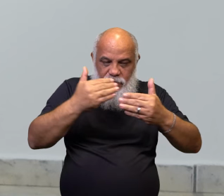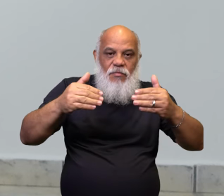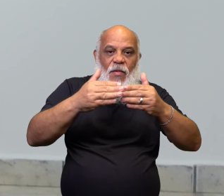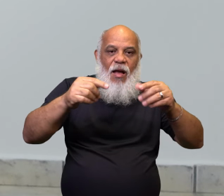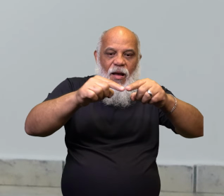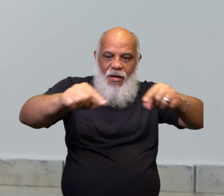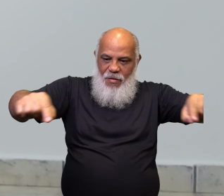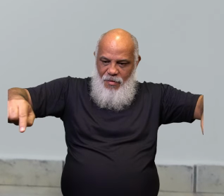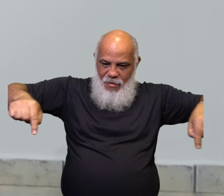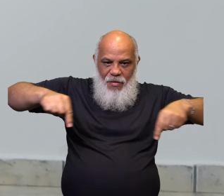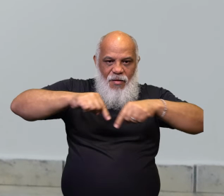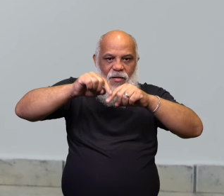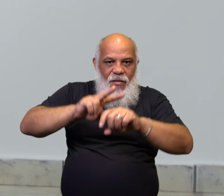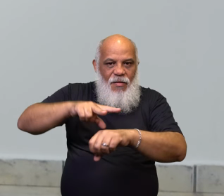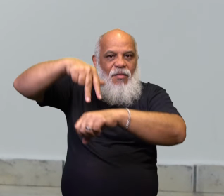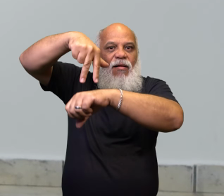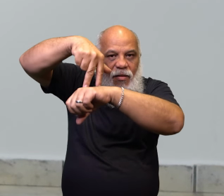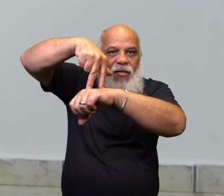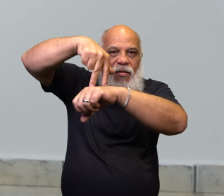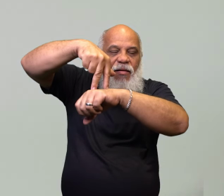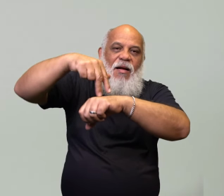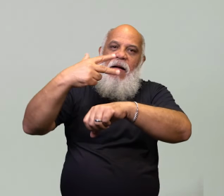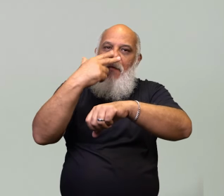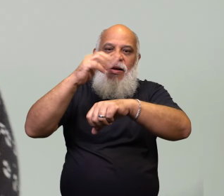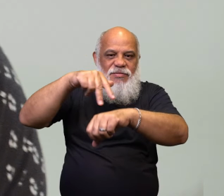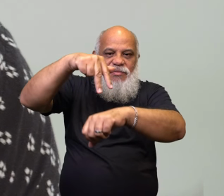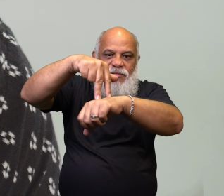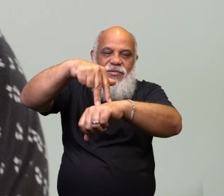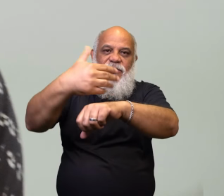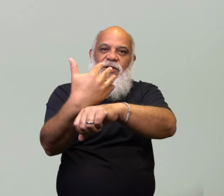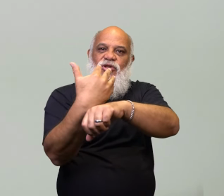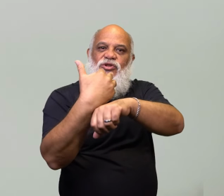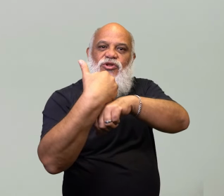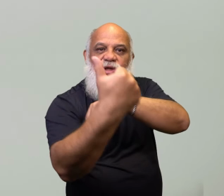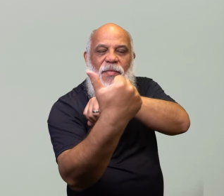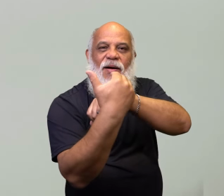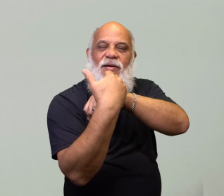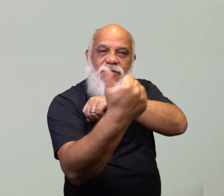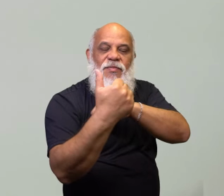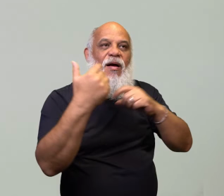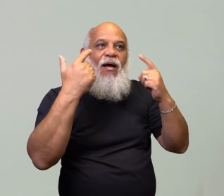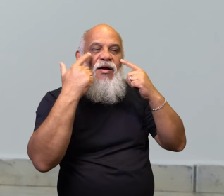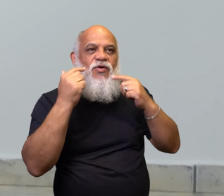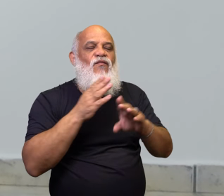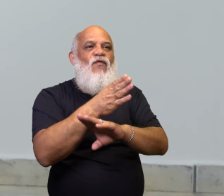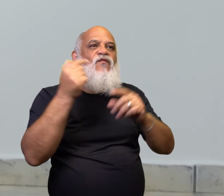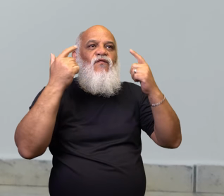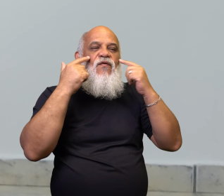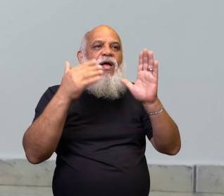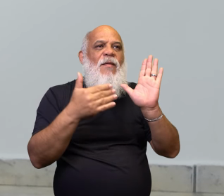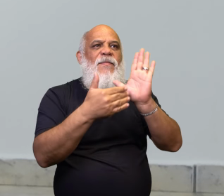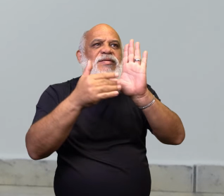o palco, cara, o palco ele me chamou. Foi a primeira vez que eu vi várias apresentações de dança.